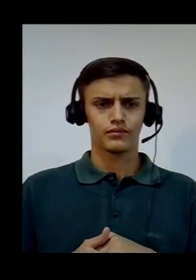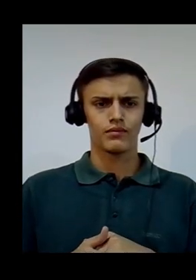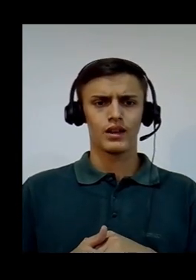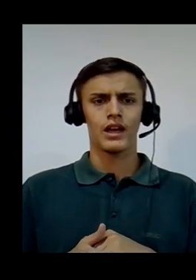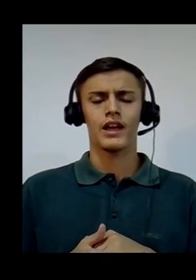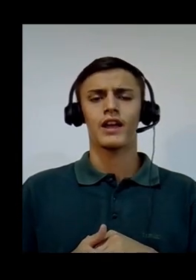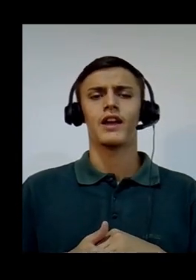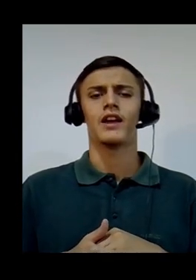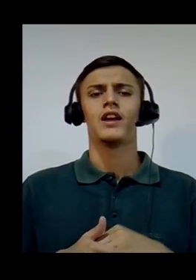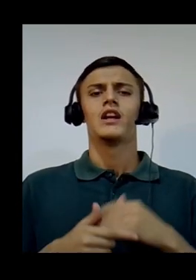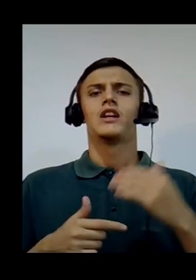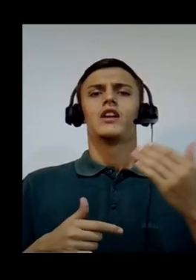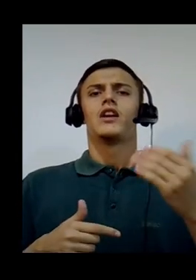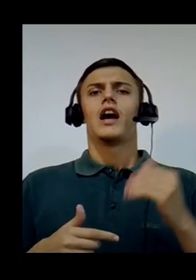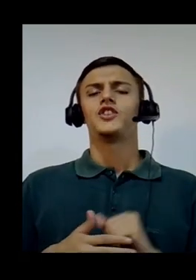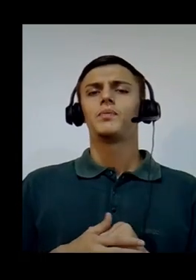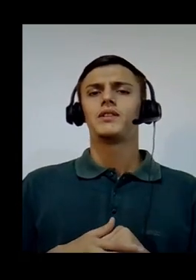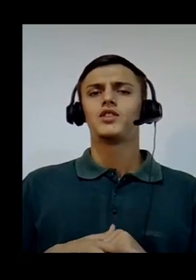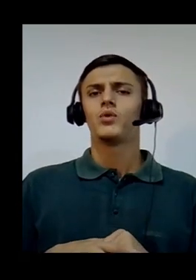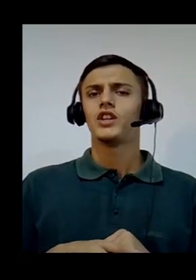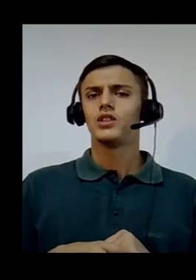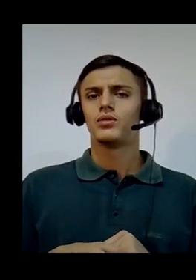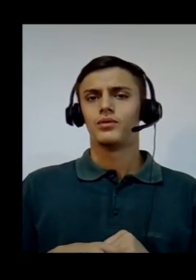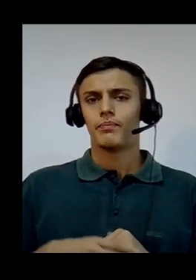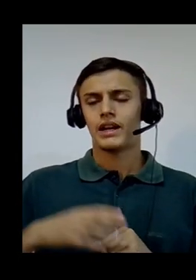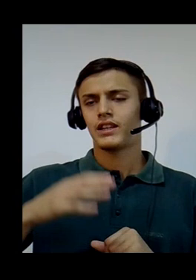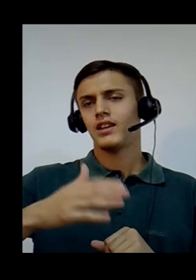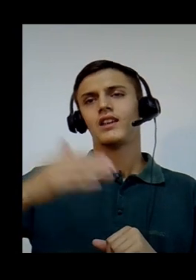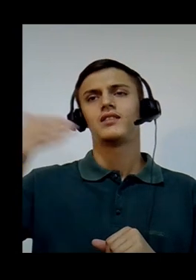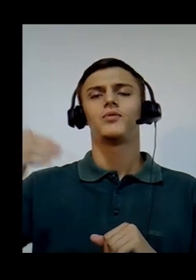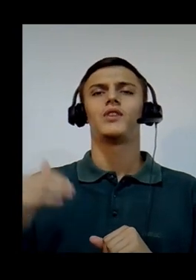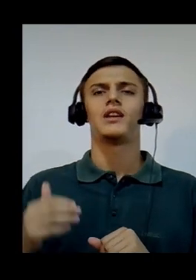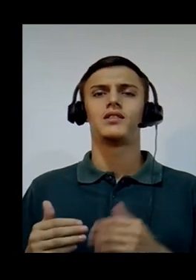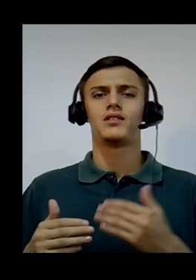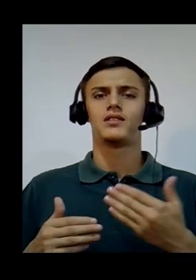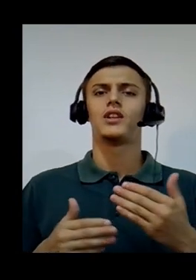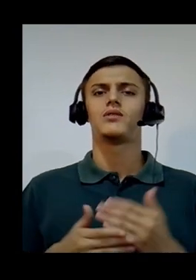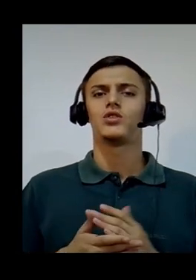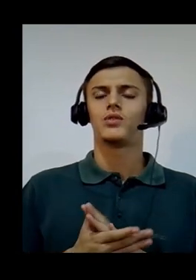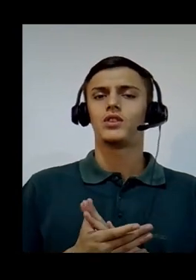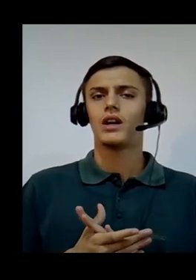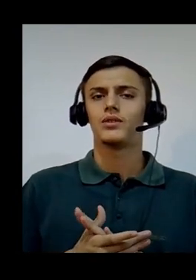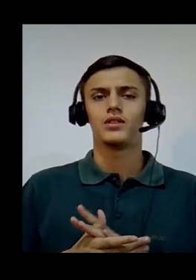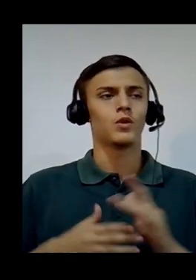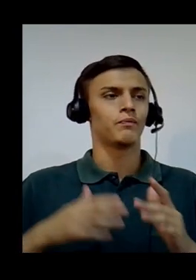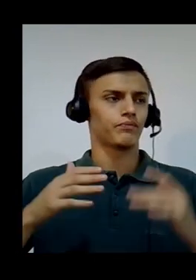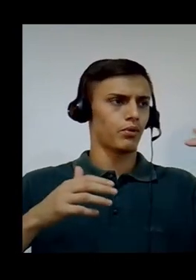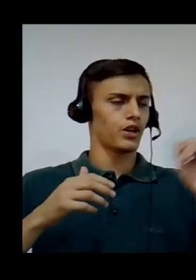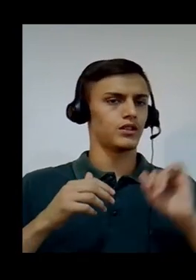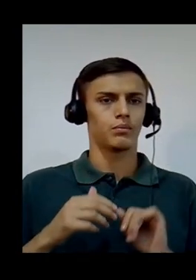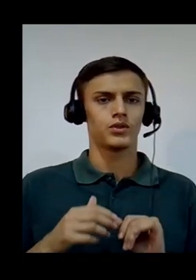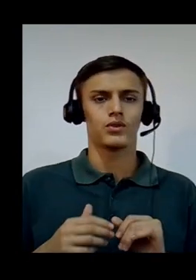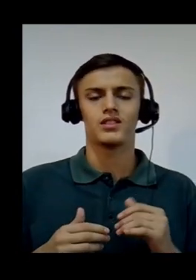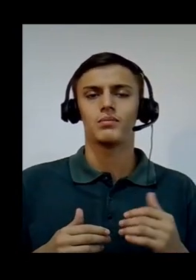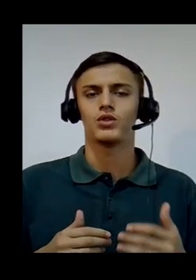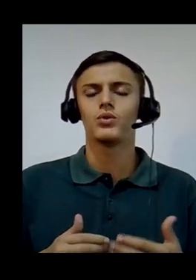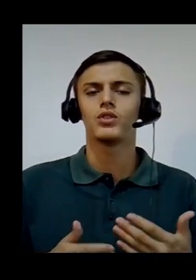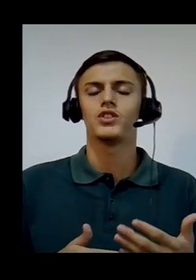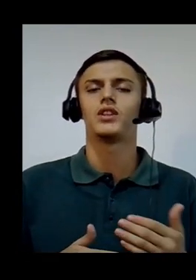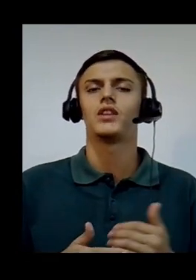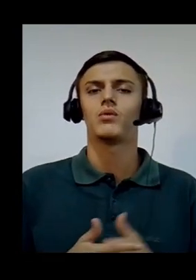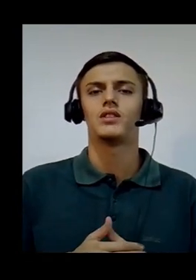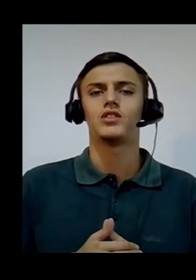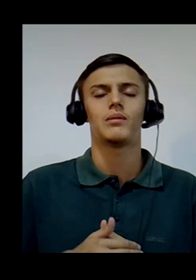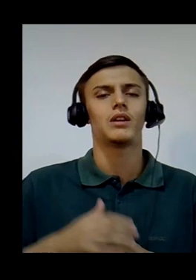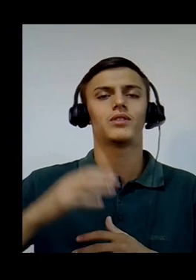posteriormente, eh, a gente precisa de um registro para que esses direitos sejam efetivados. Então, por exemplo, se você se